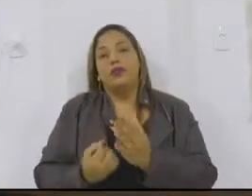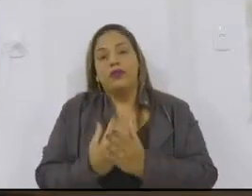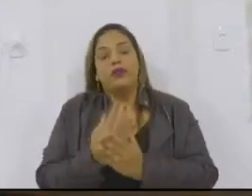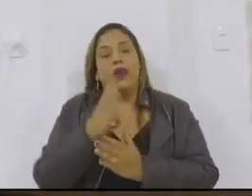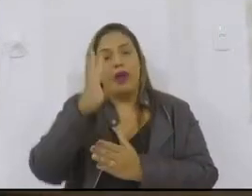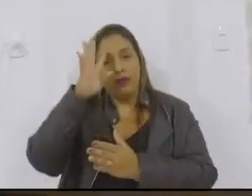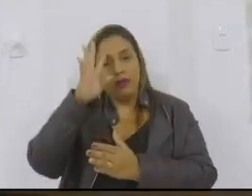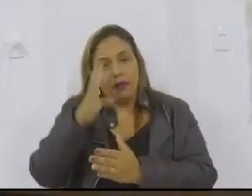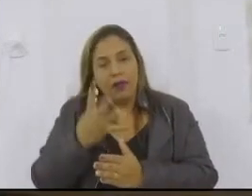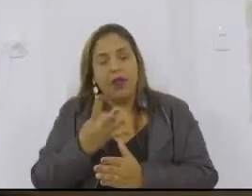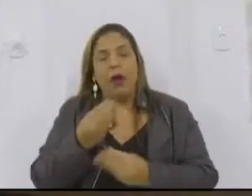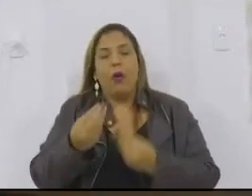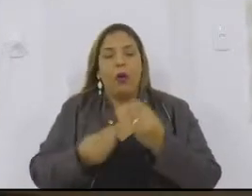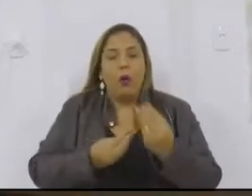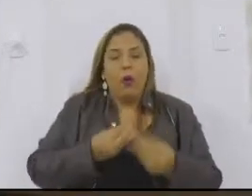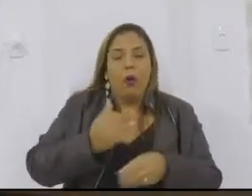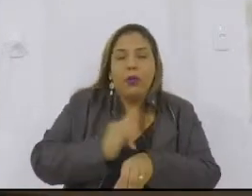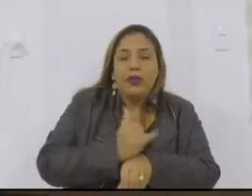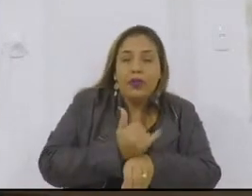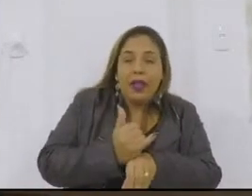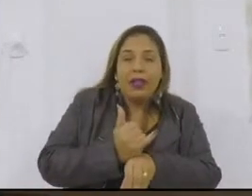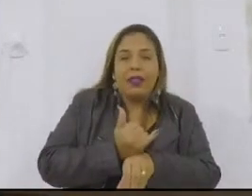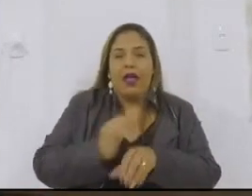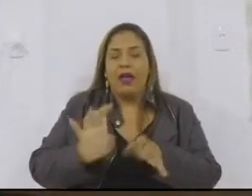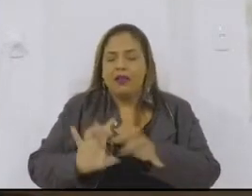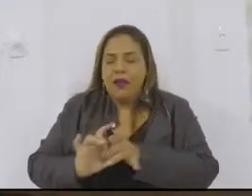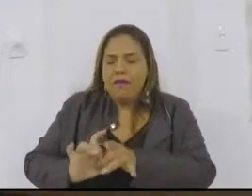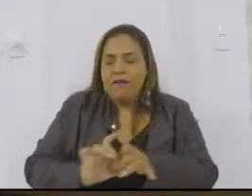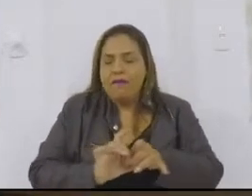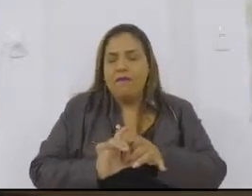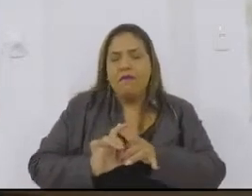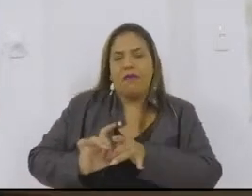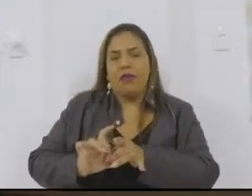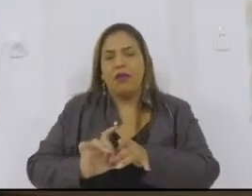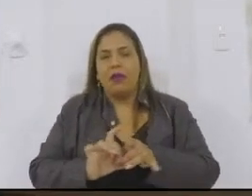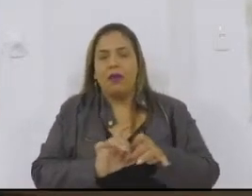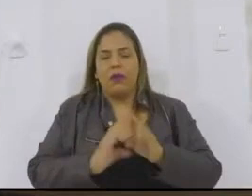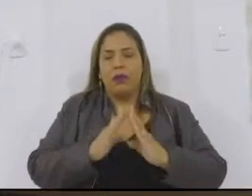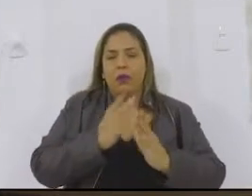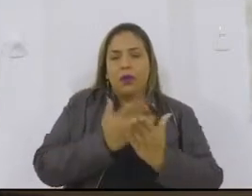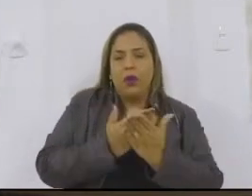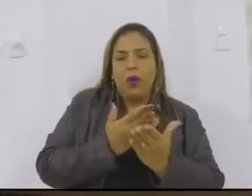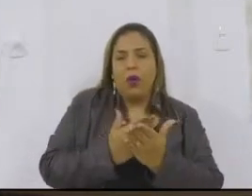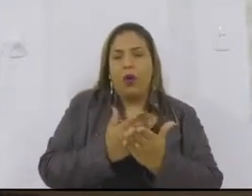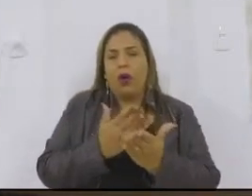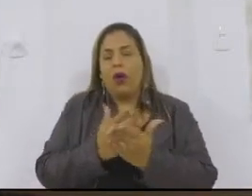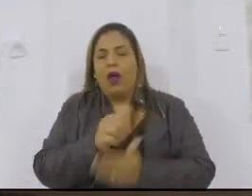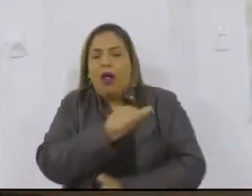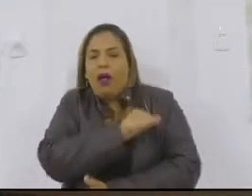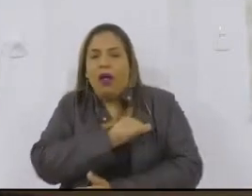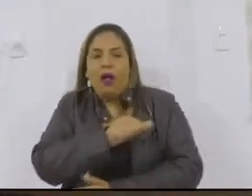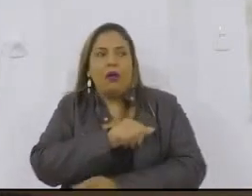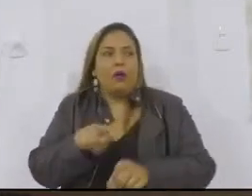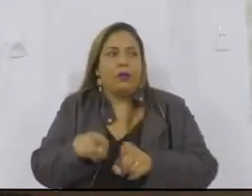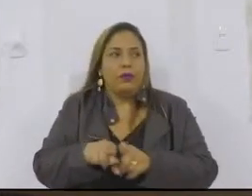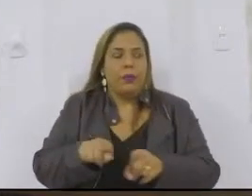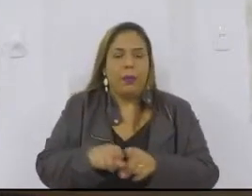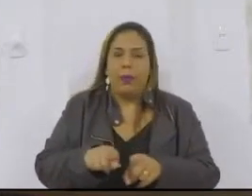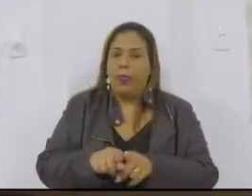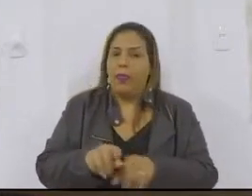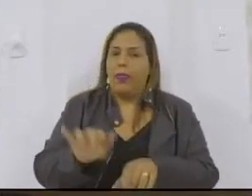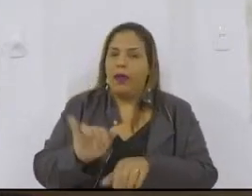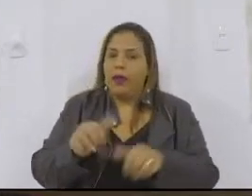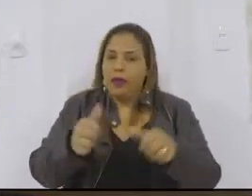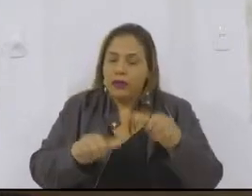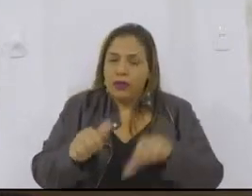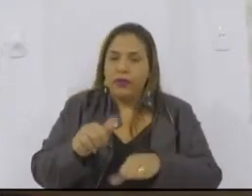de apostilas, que enfraqueceu o vínculo entre alunos e as escolas. Por isso, julgo essencial a realização de atividades, objetivando